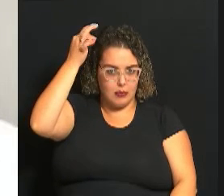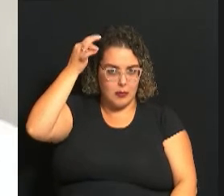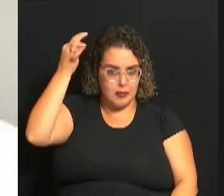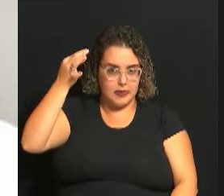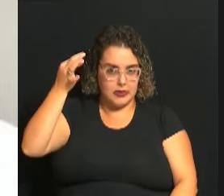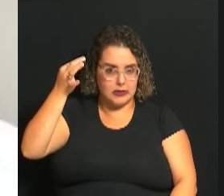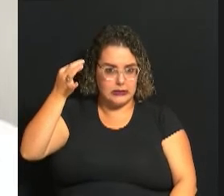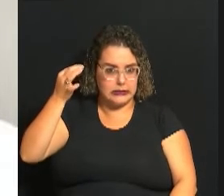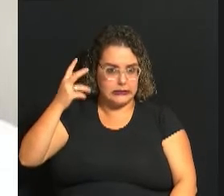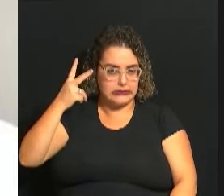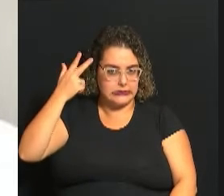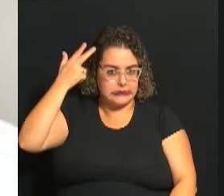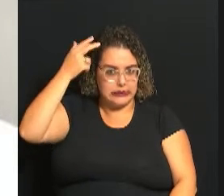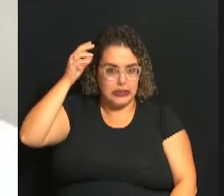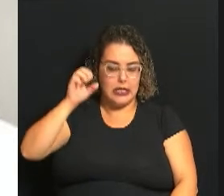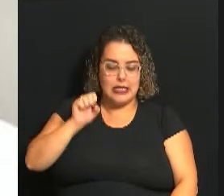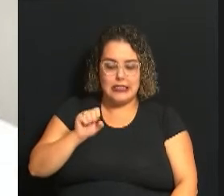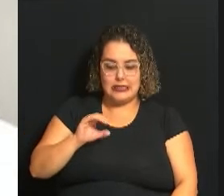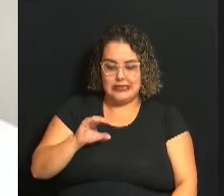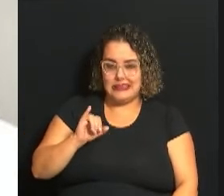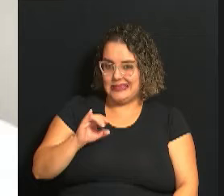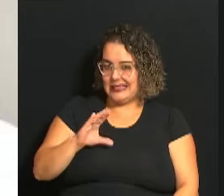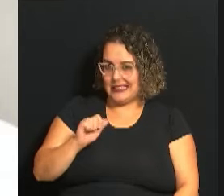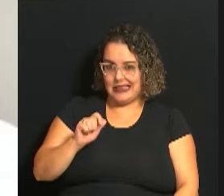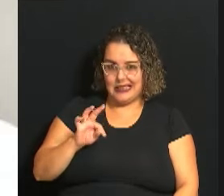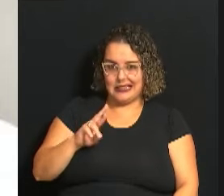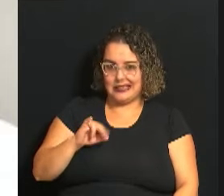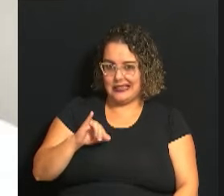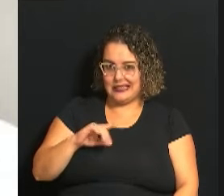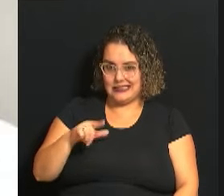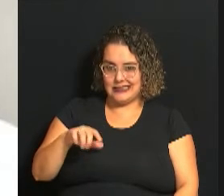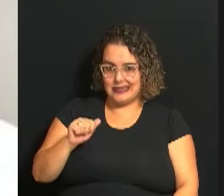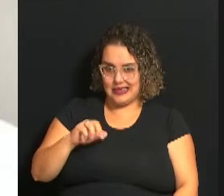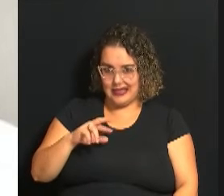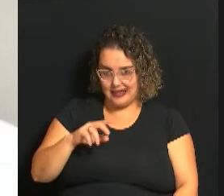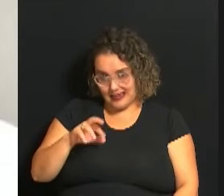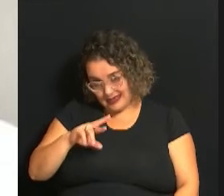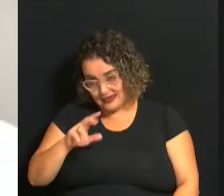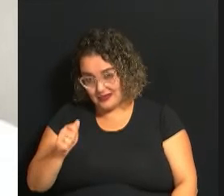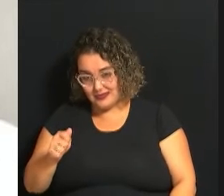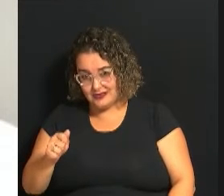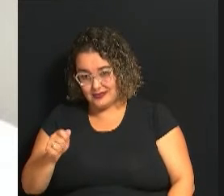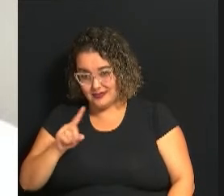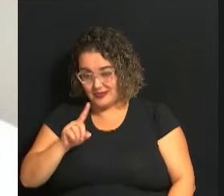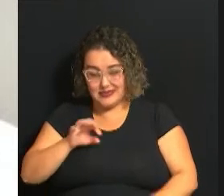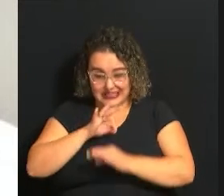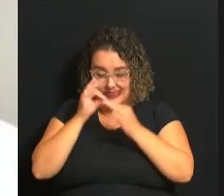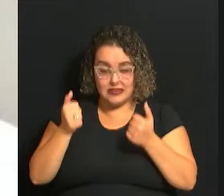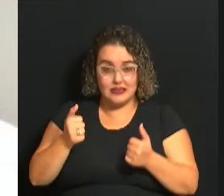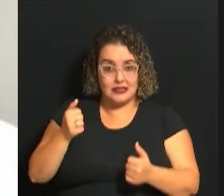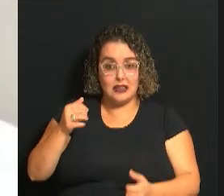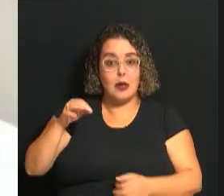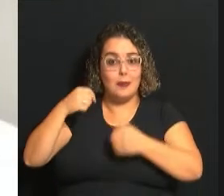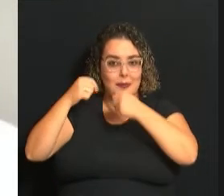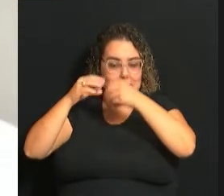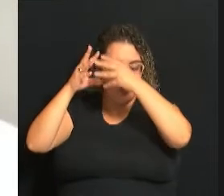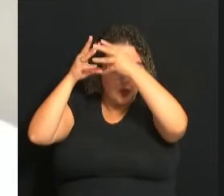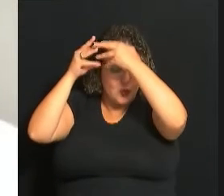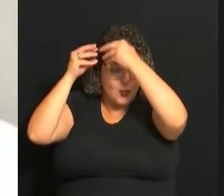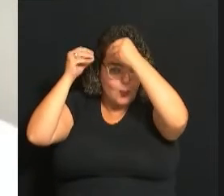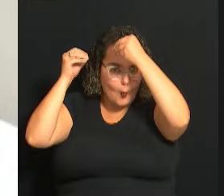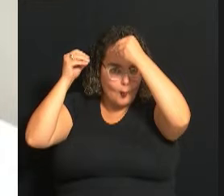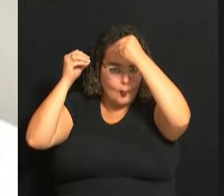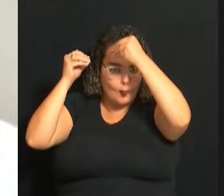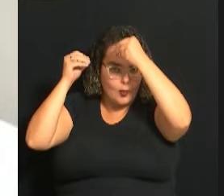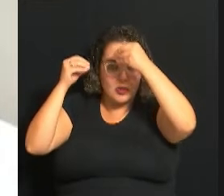de primeira intenção, que a gente fala, a radiação, ela queima. Então, enquanto não cicatrizassem os pontos, totalmente eu não poderia